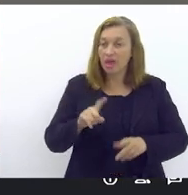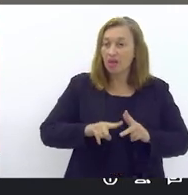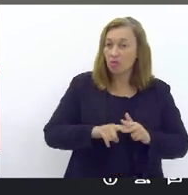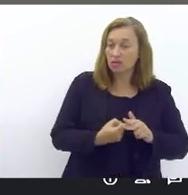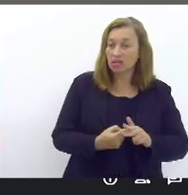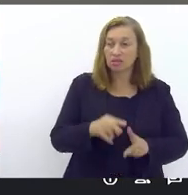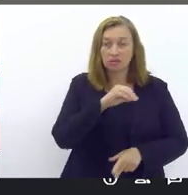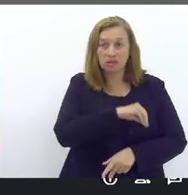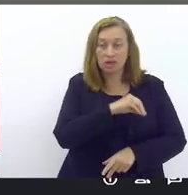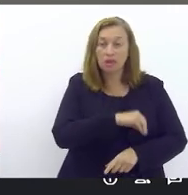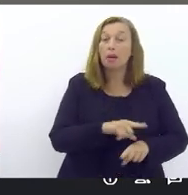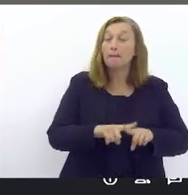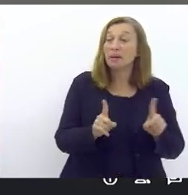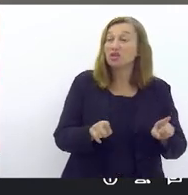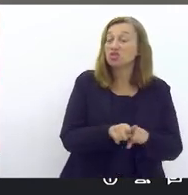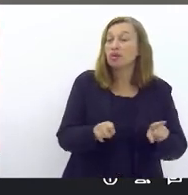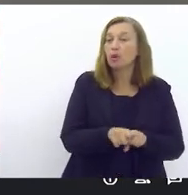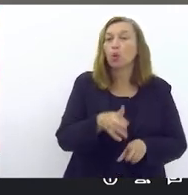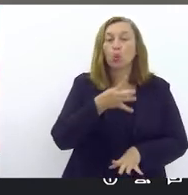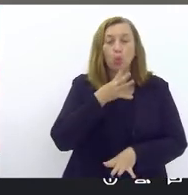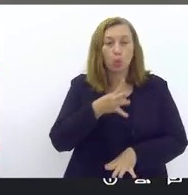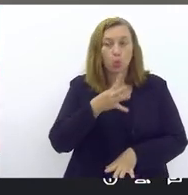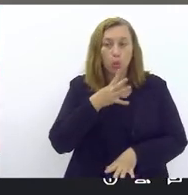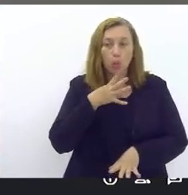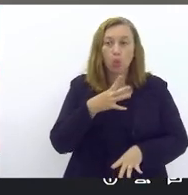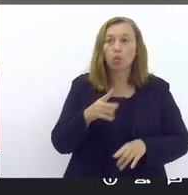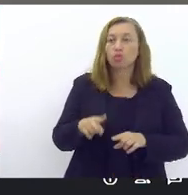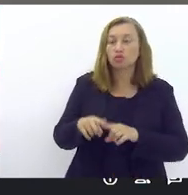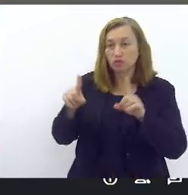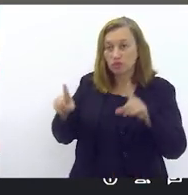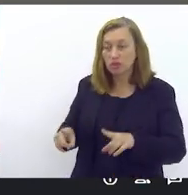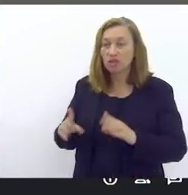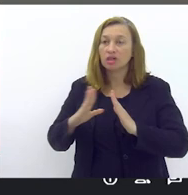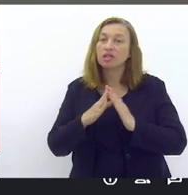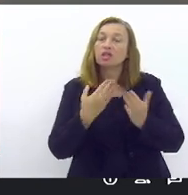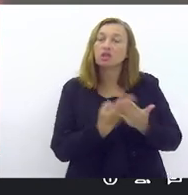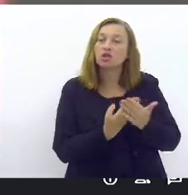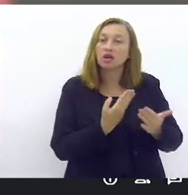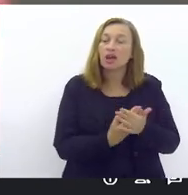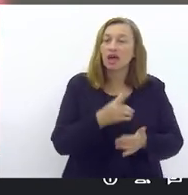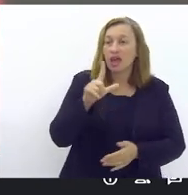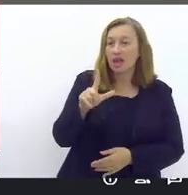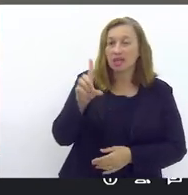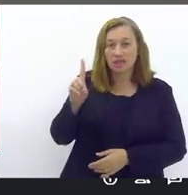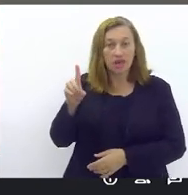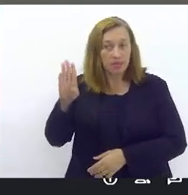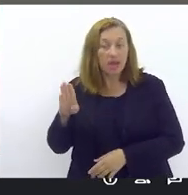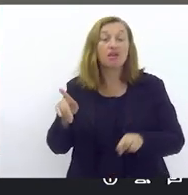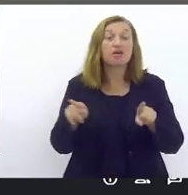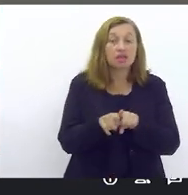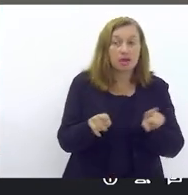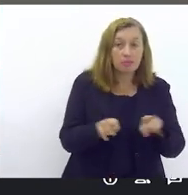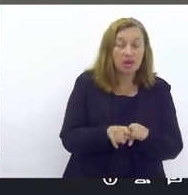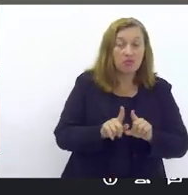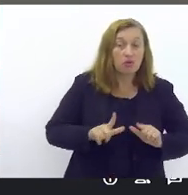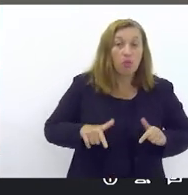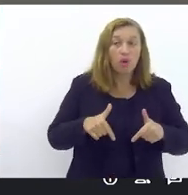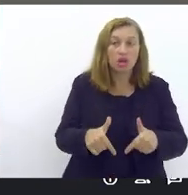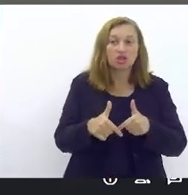como também o reconhecimento dos funcionários de escola na LPB, que também foi uma